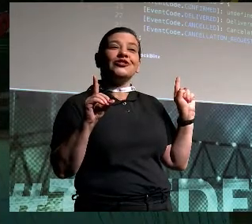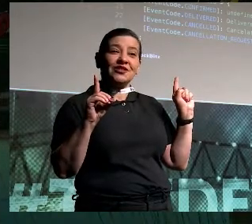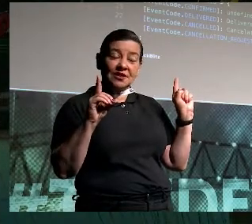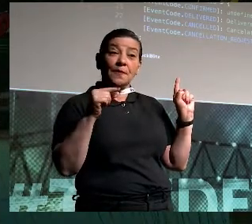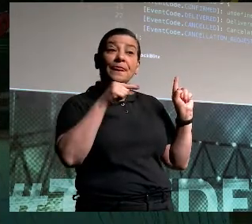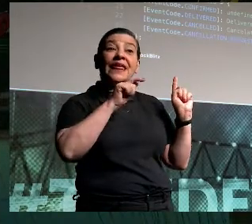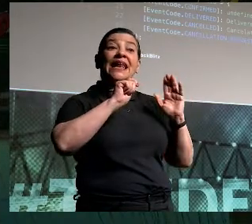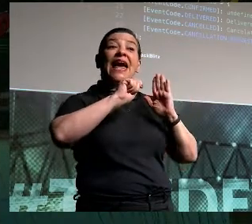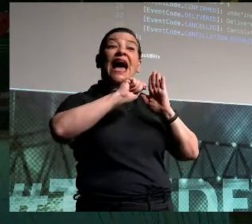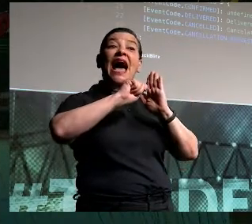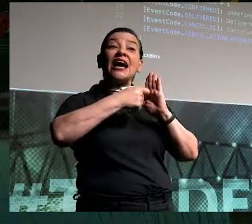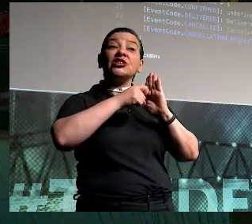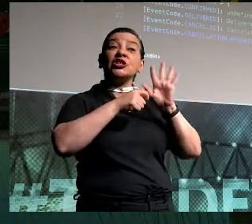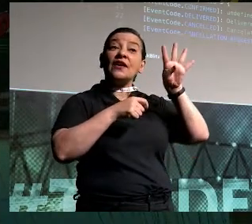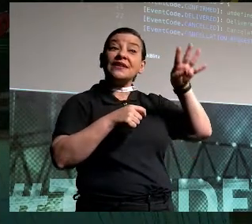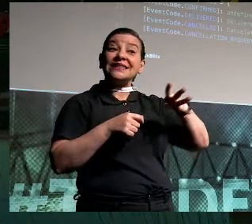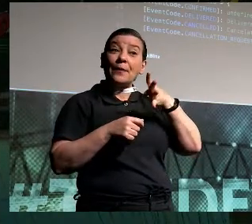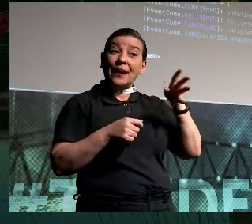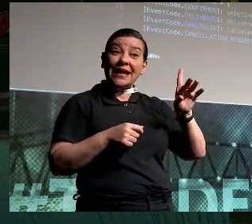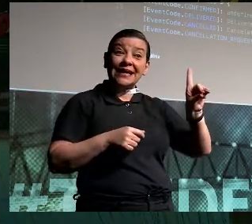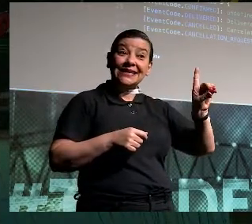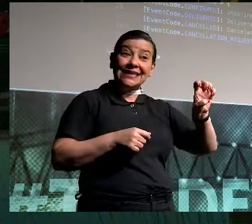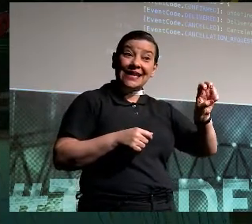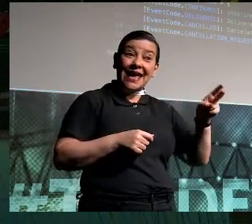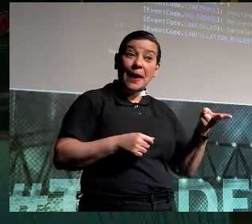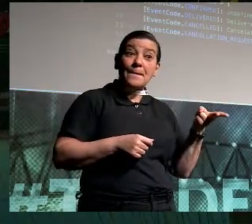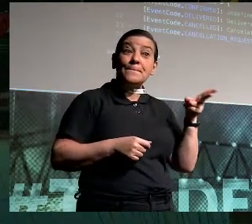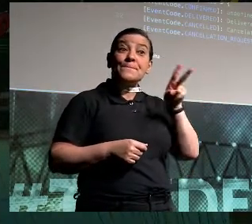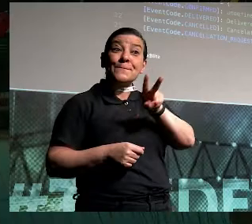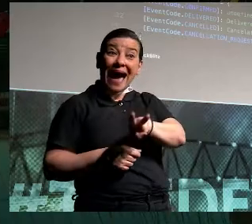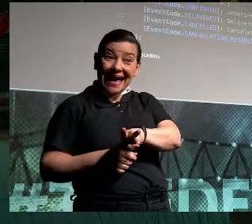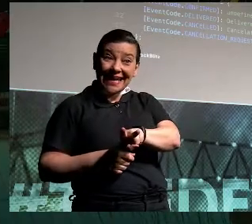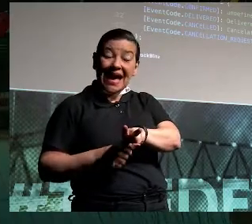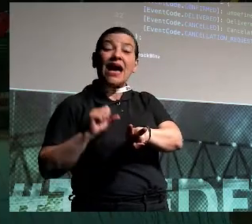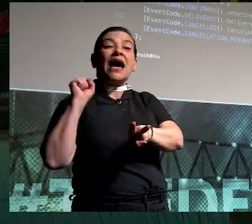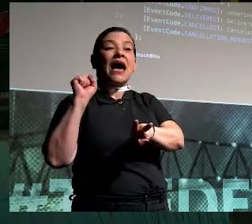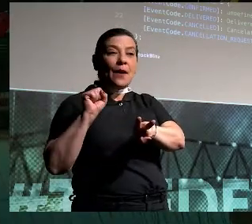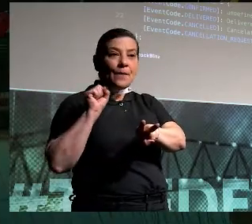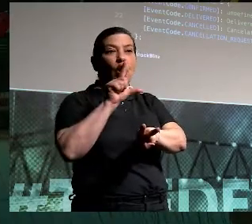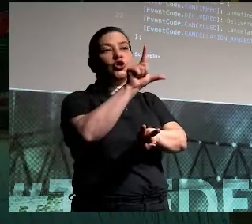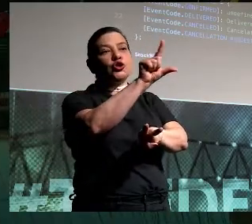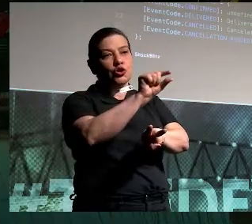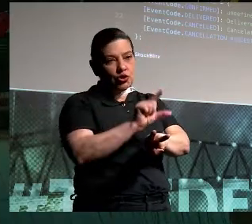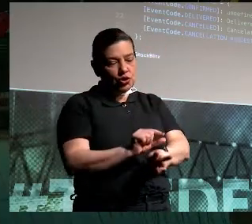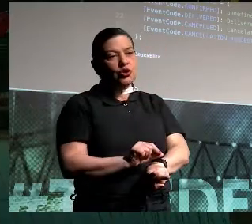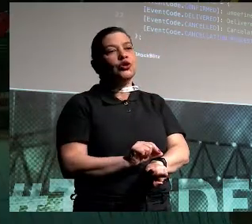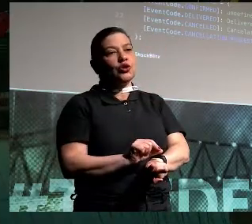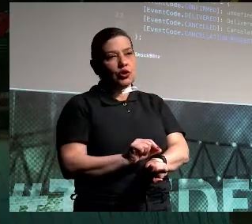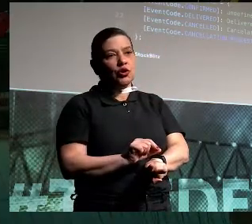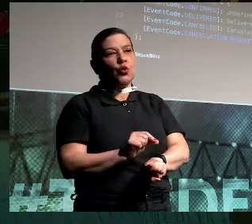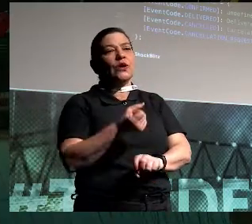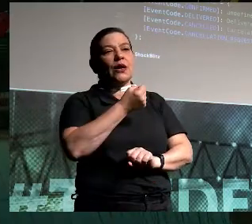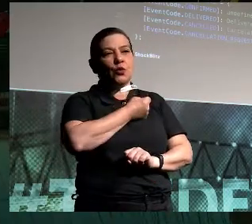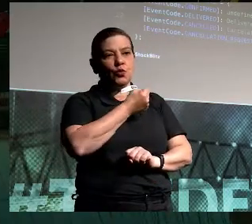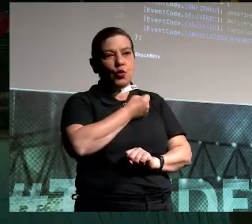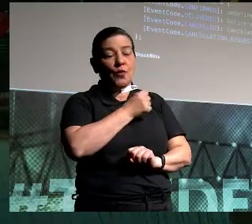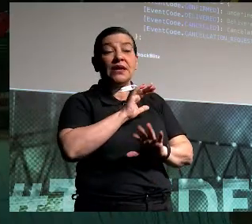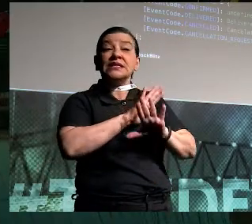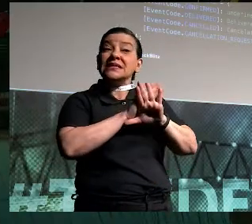chaves dessa tabelinha de depara aqui, então utiliza o valor dele. Se não, é unknown